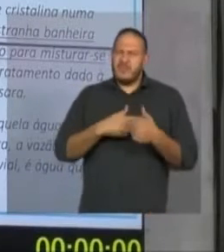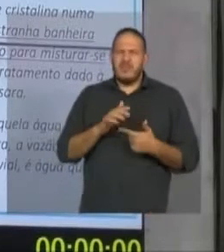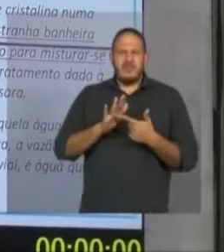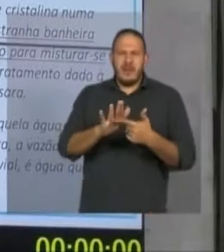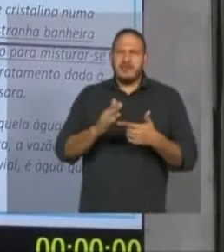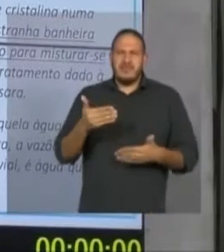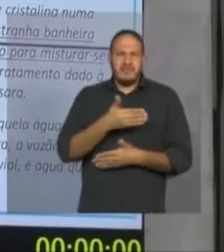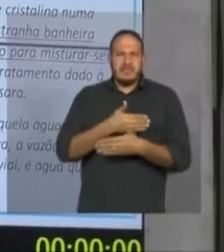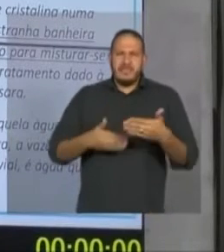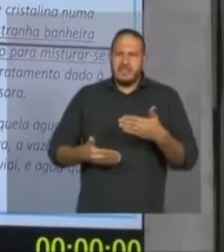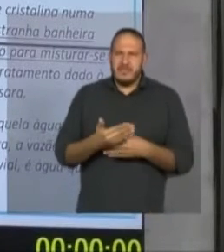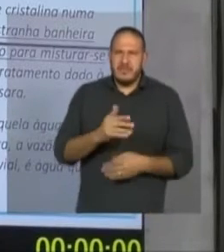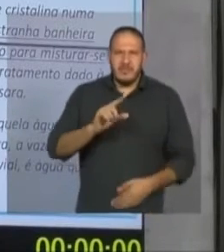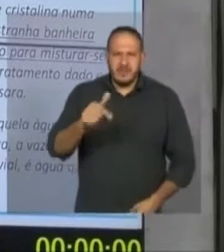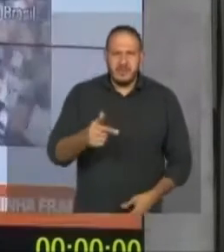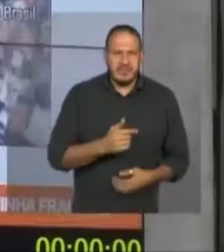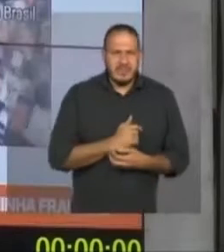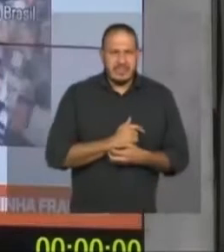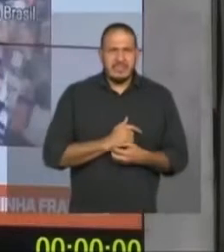passo